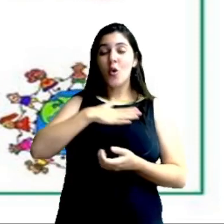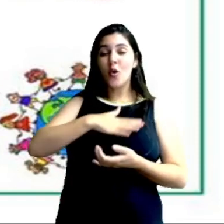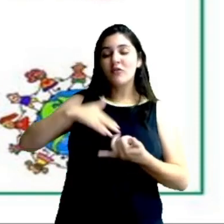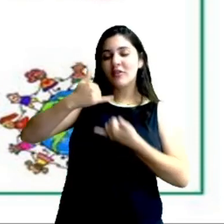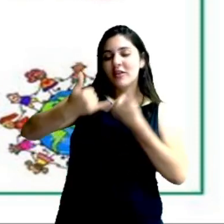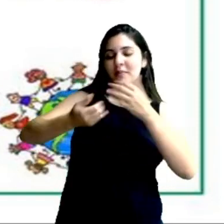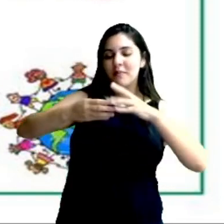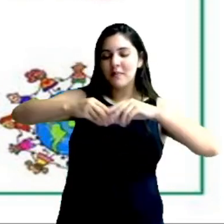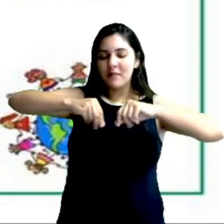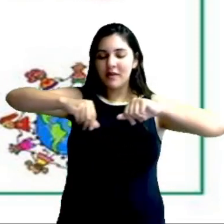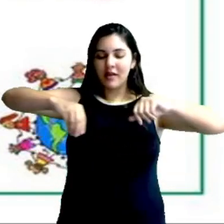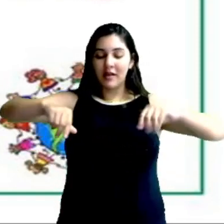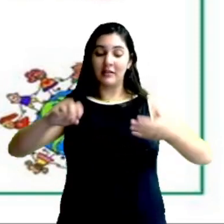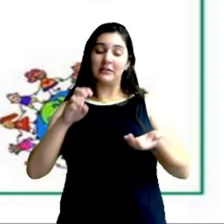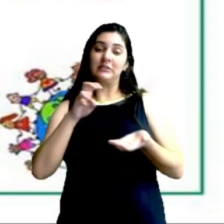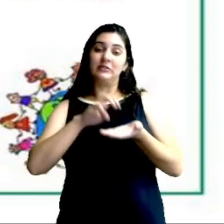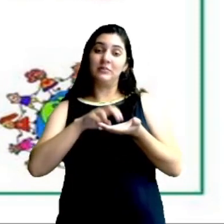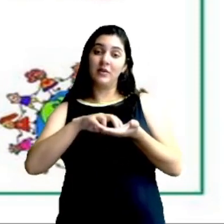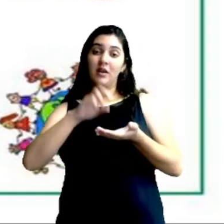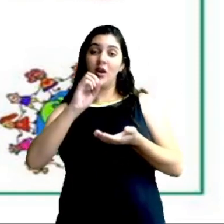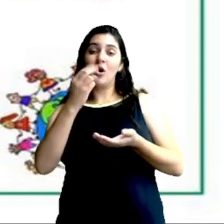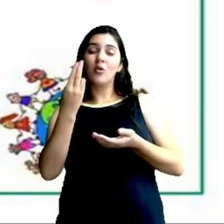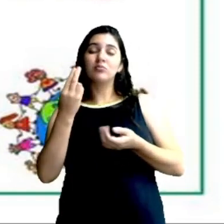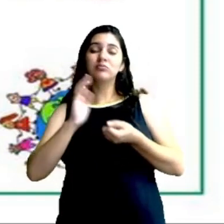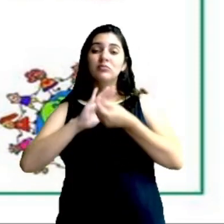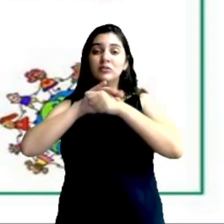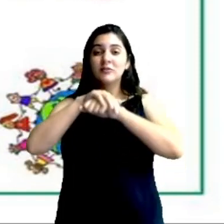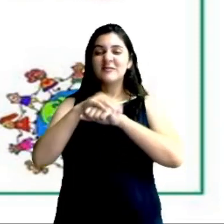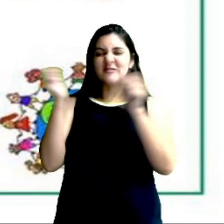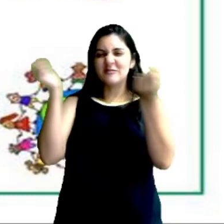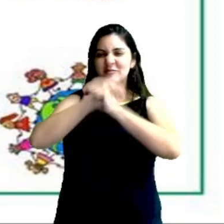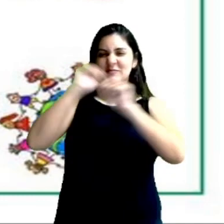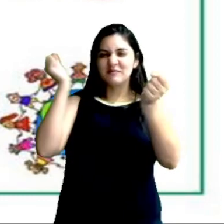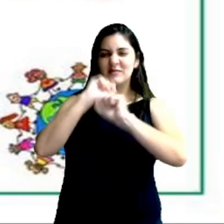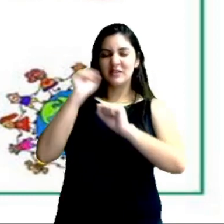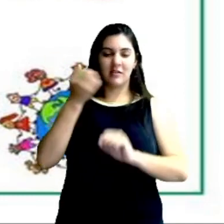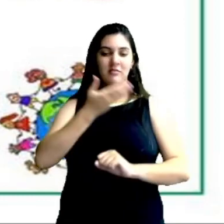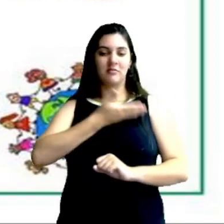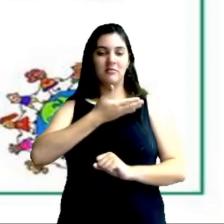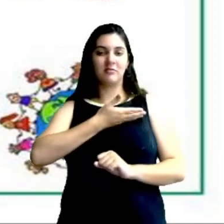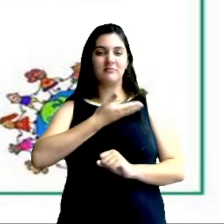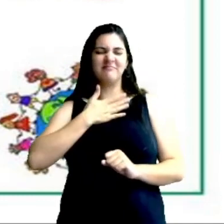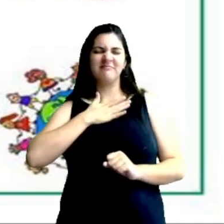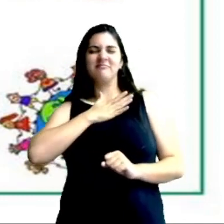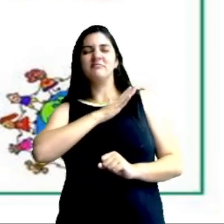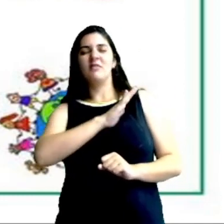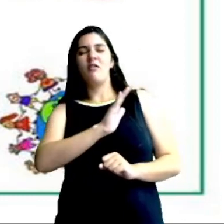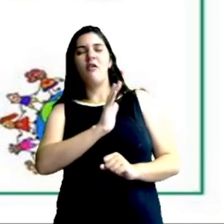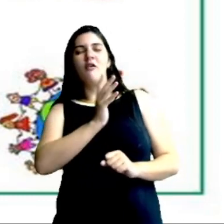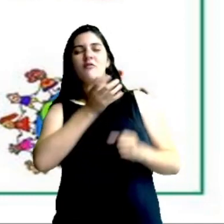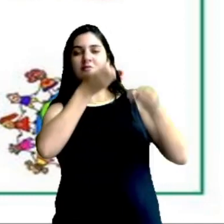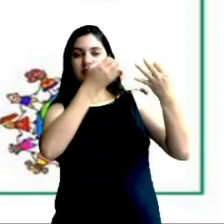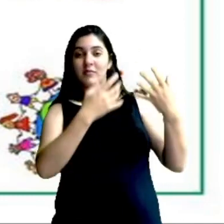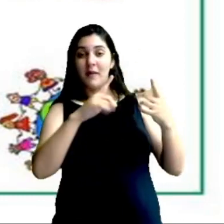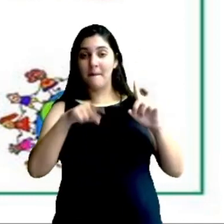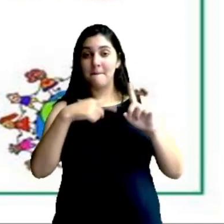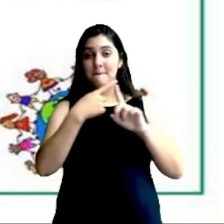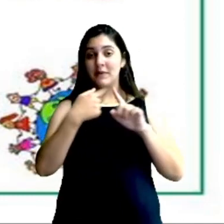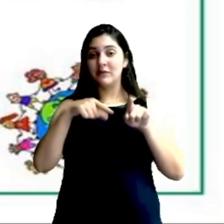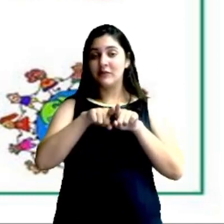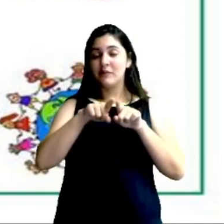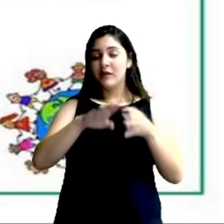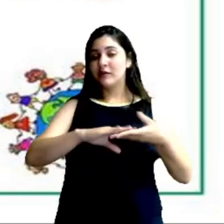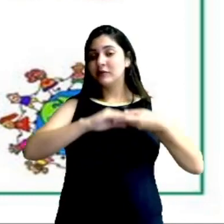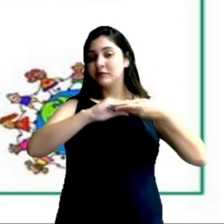de manhã fim do dia é zangar-me com os amigos não gosto de ti dizer mas a seguir